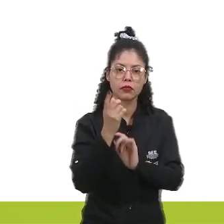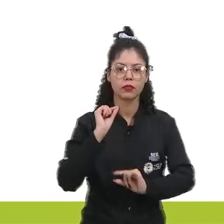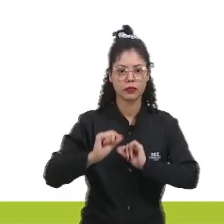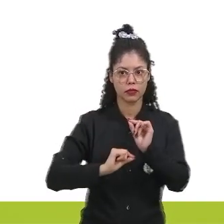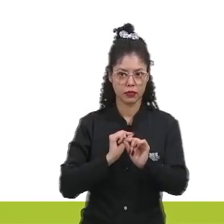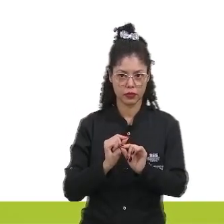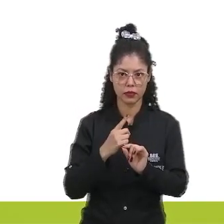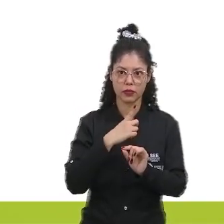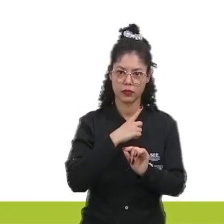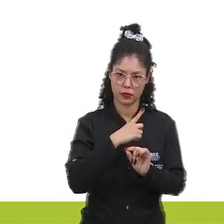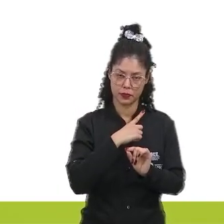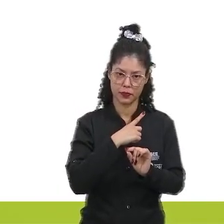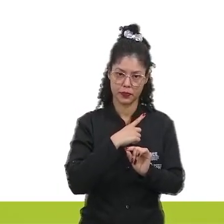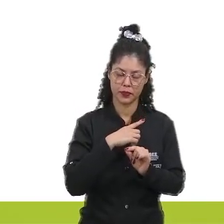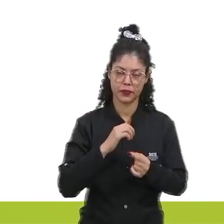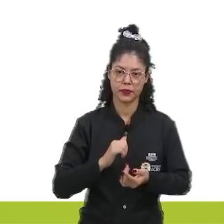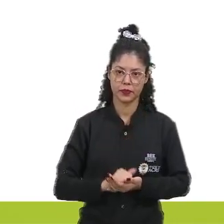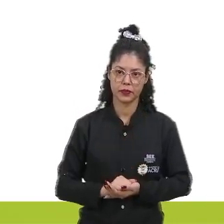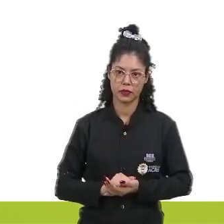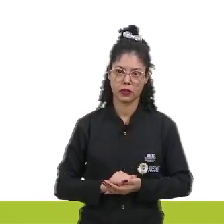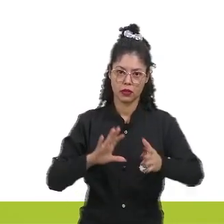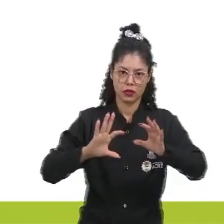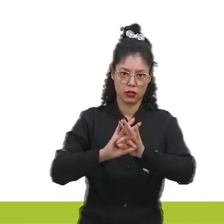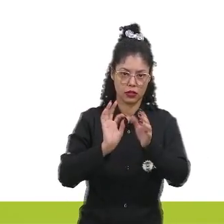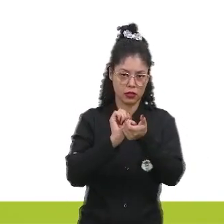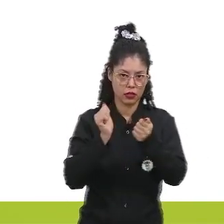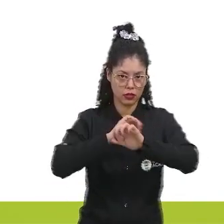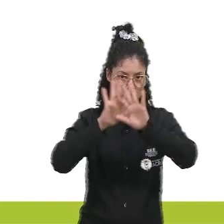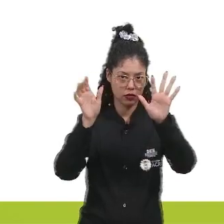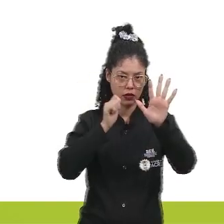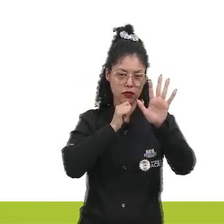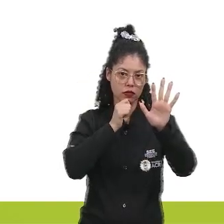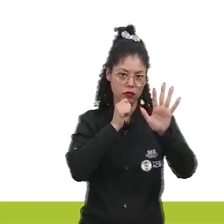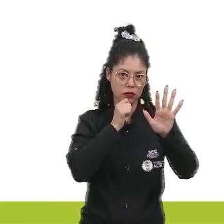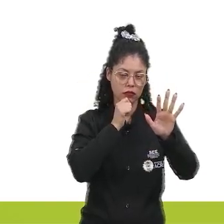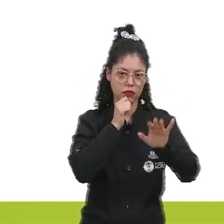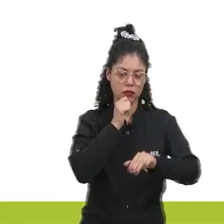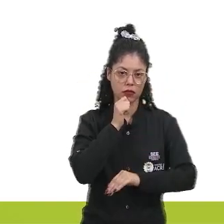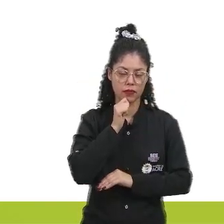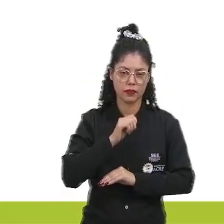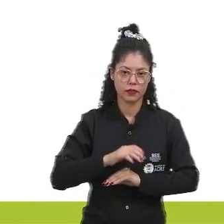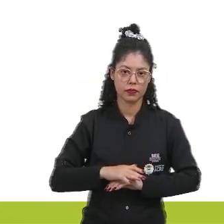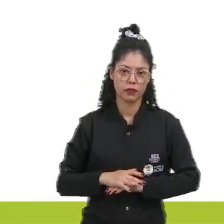ela tem uma relação muito clara de